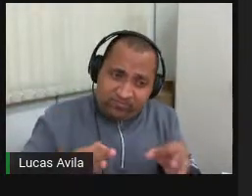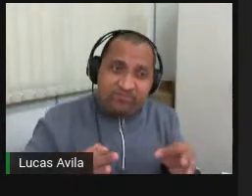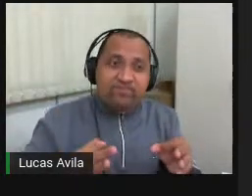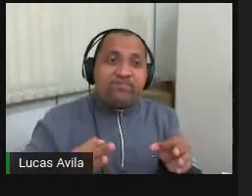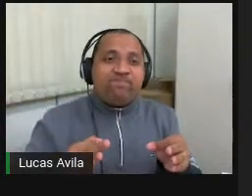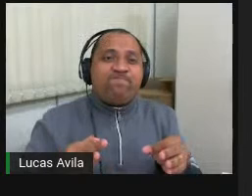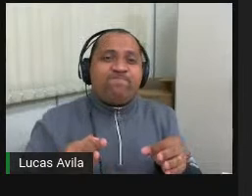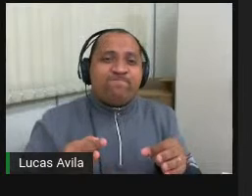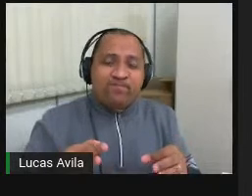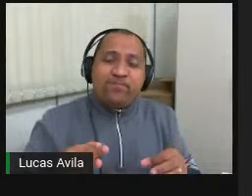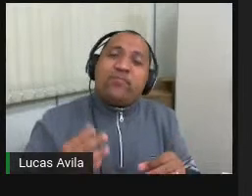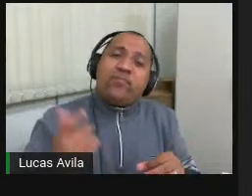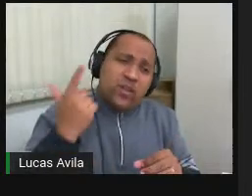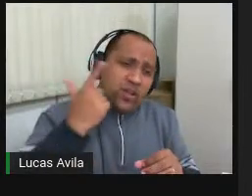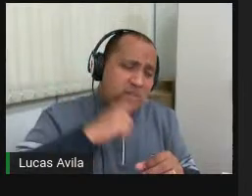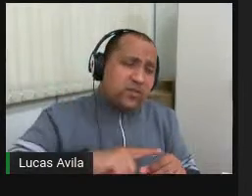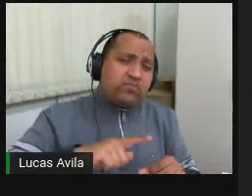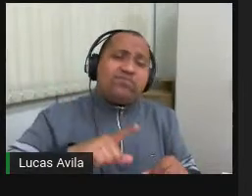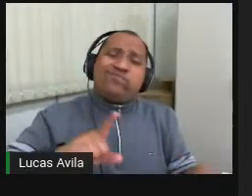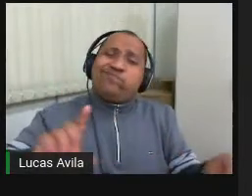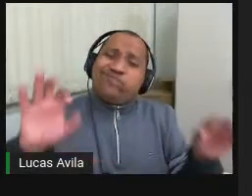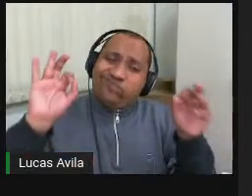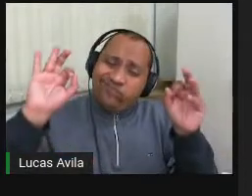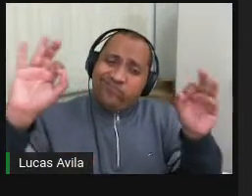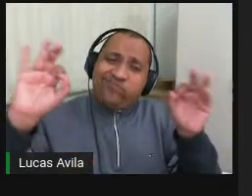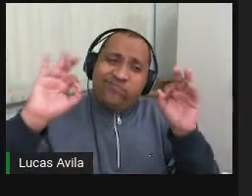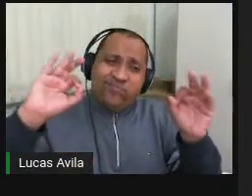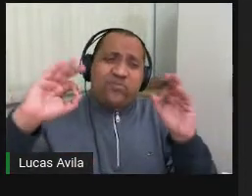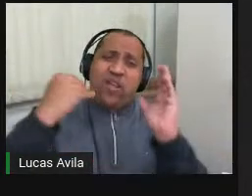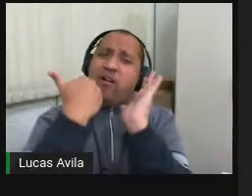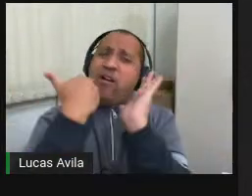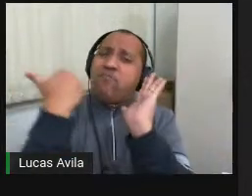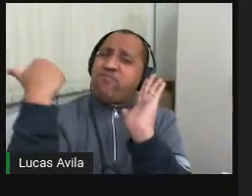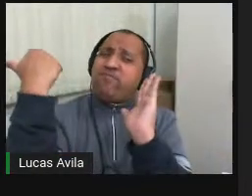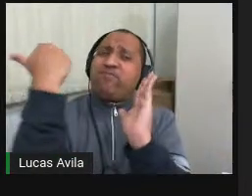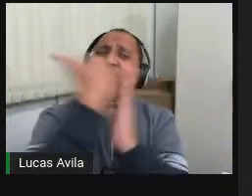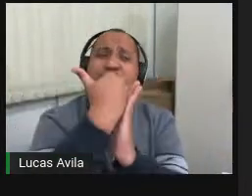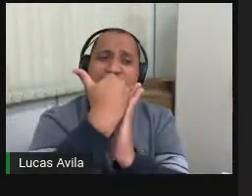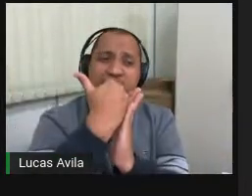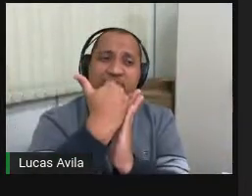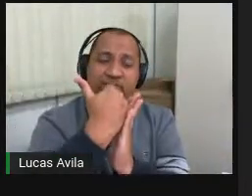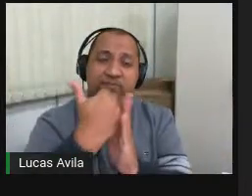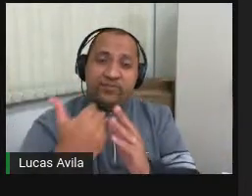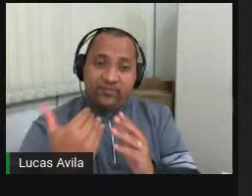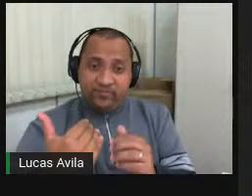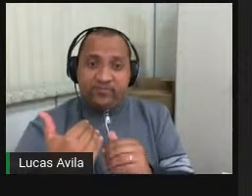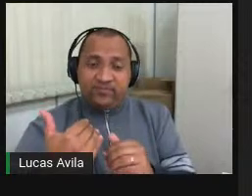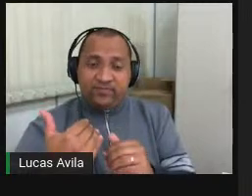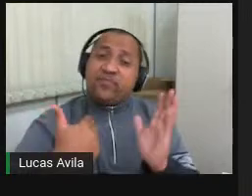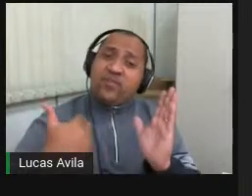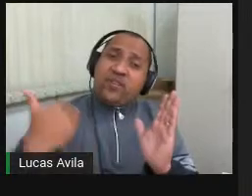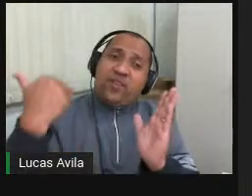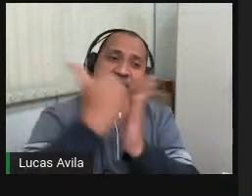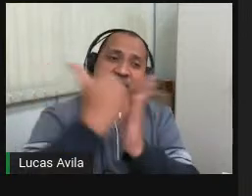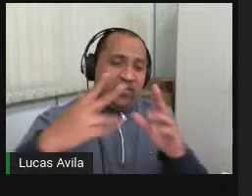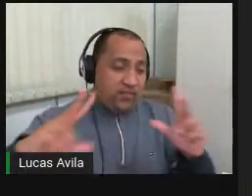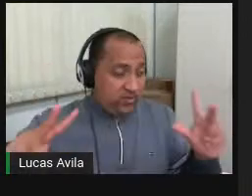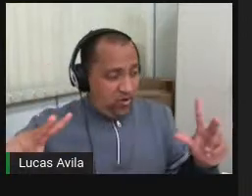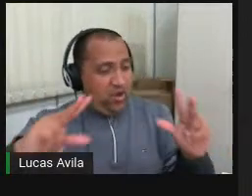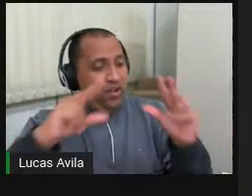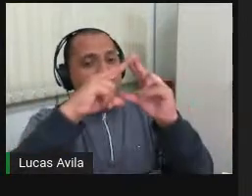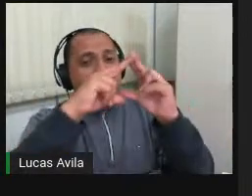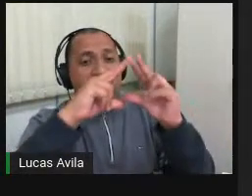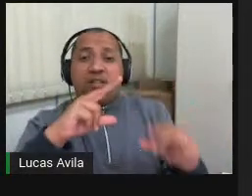uma grandiosidade infinitamente maior do que o da Torre Eiffel, que